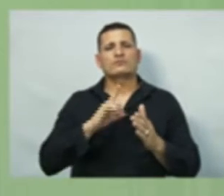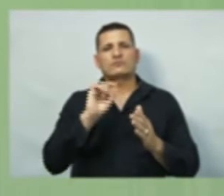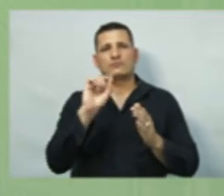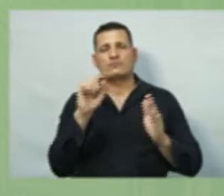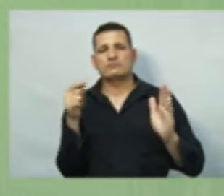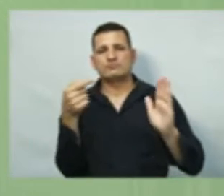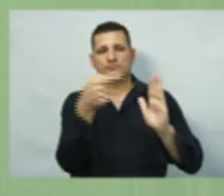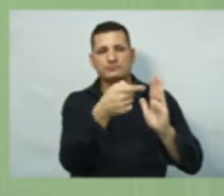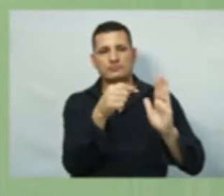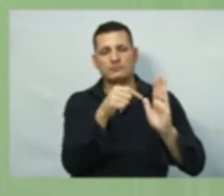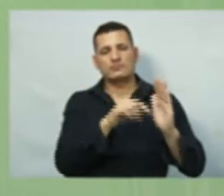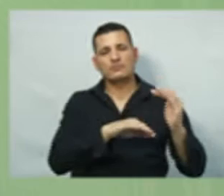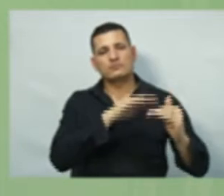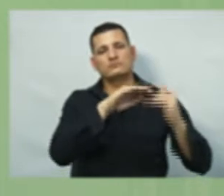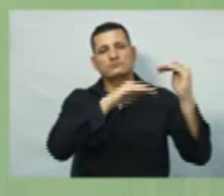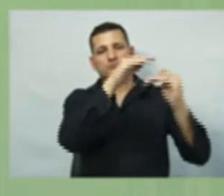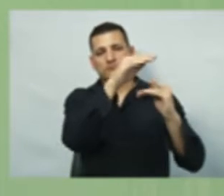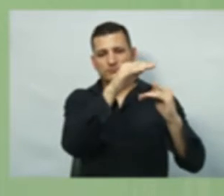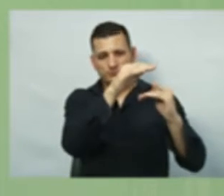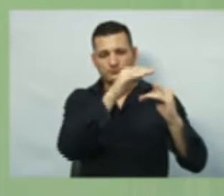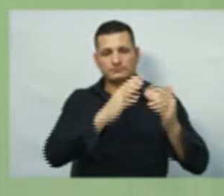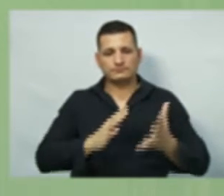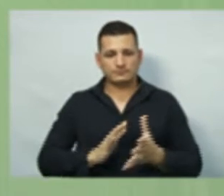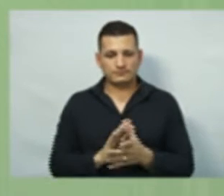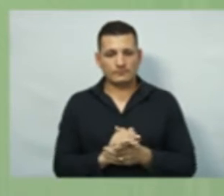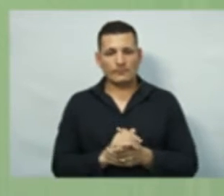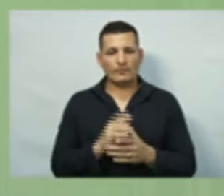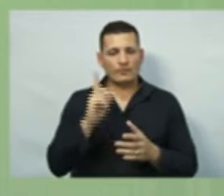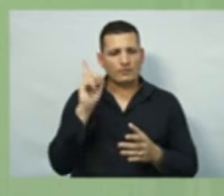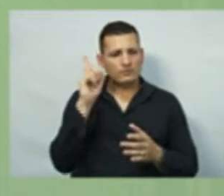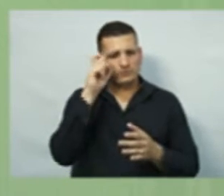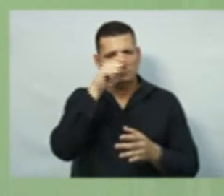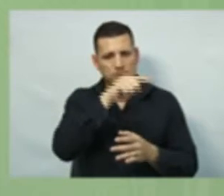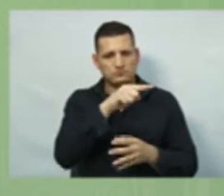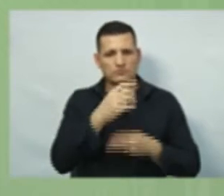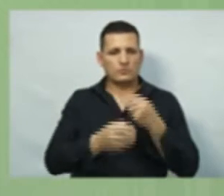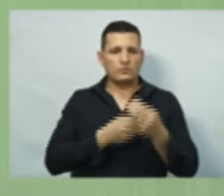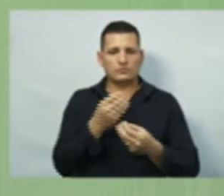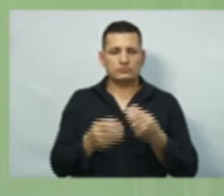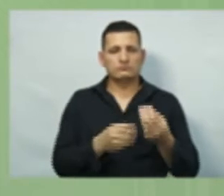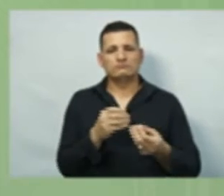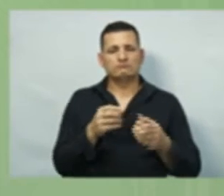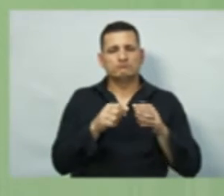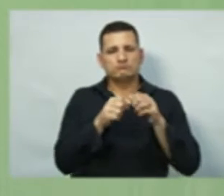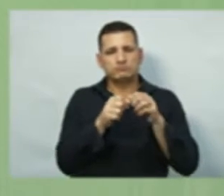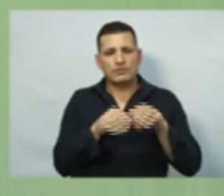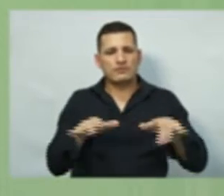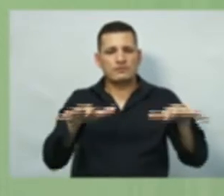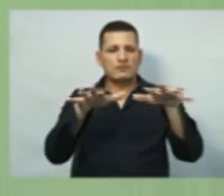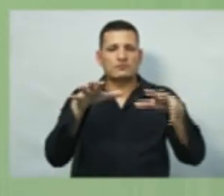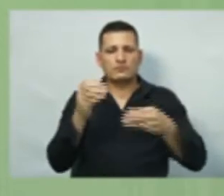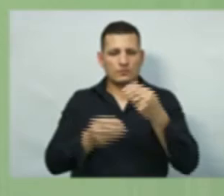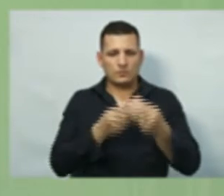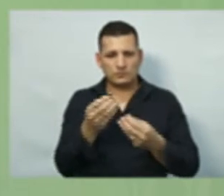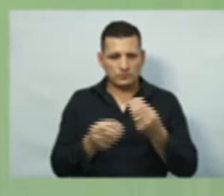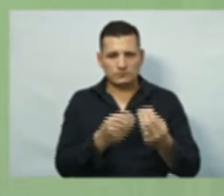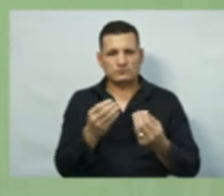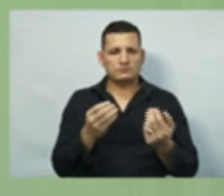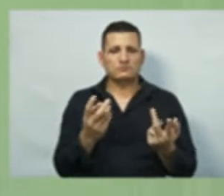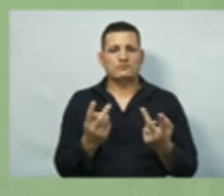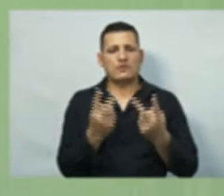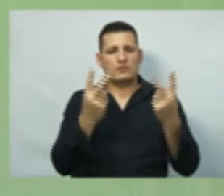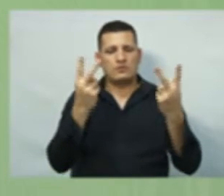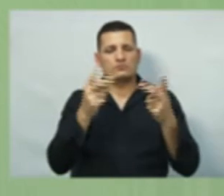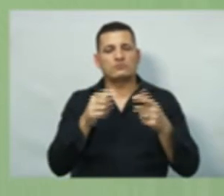ao crescimento econômico. É difícil distribuir riquezas sem produzir mais bens e